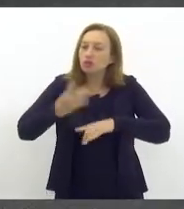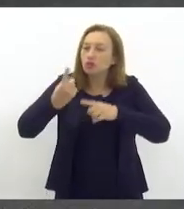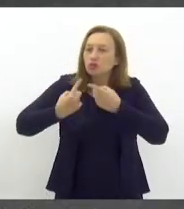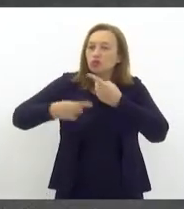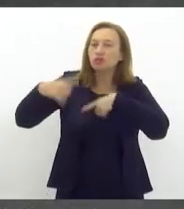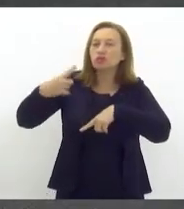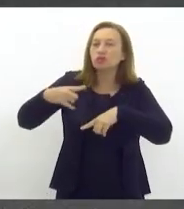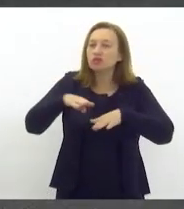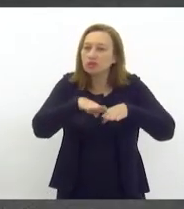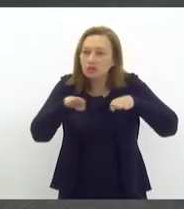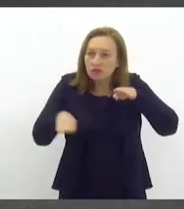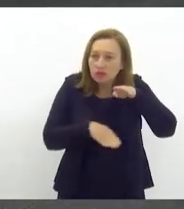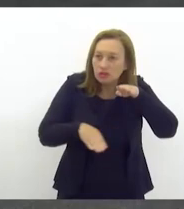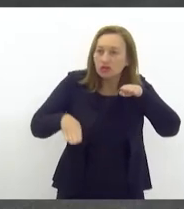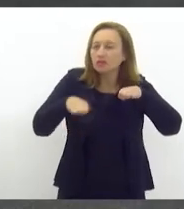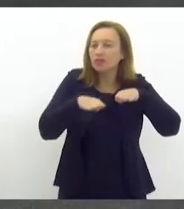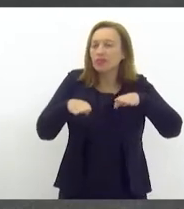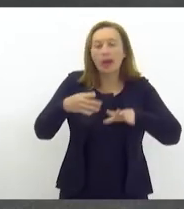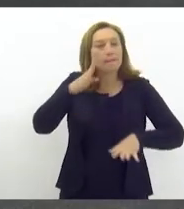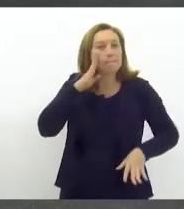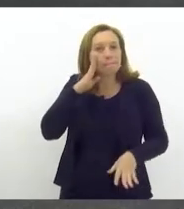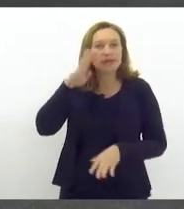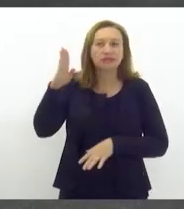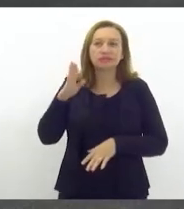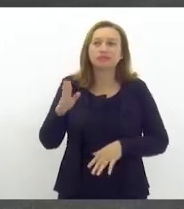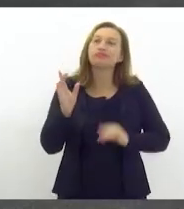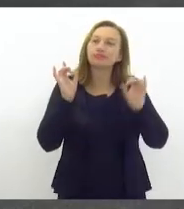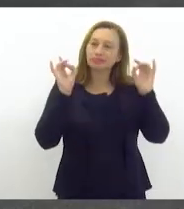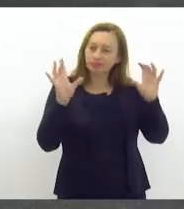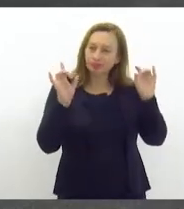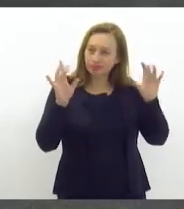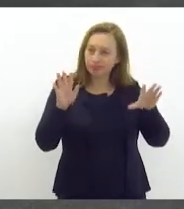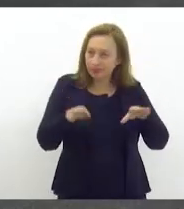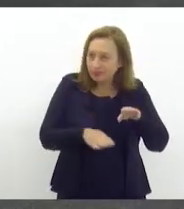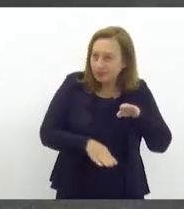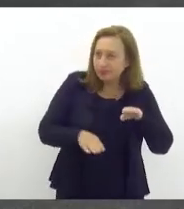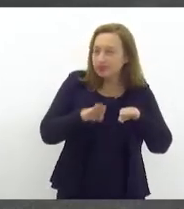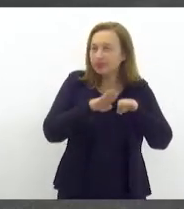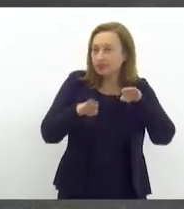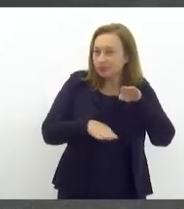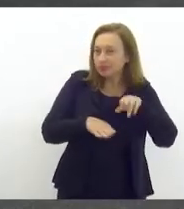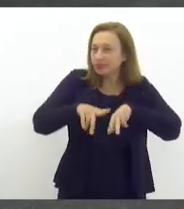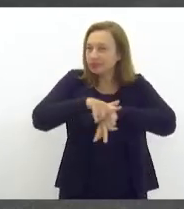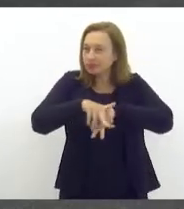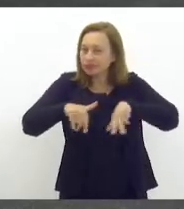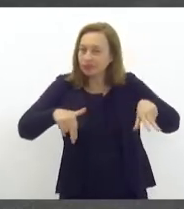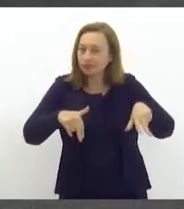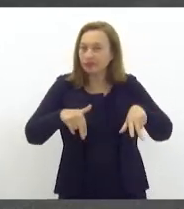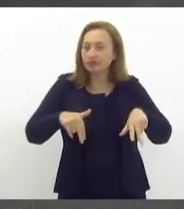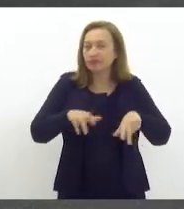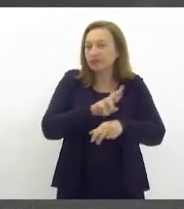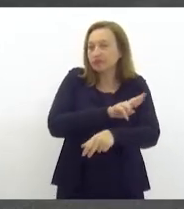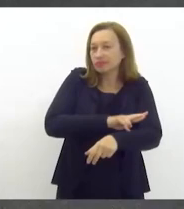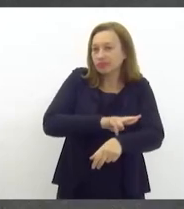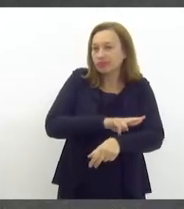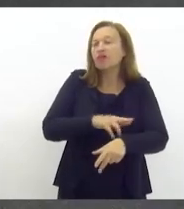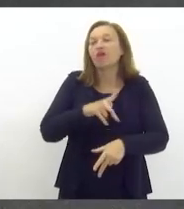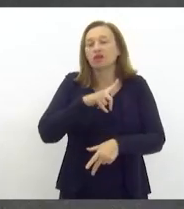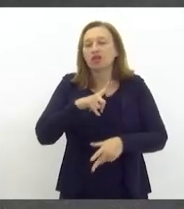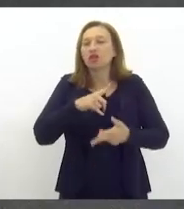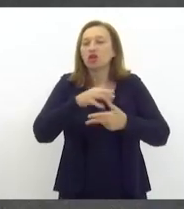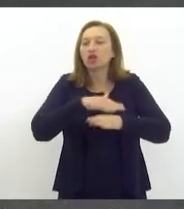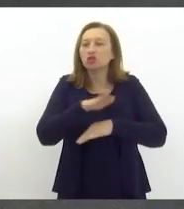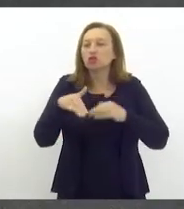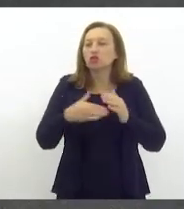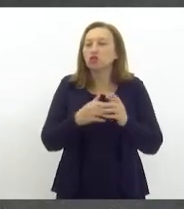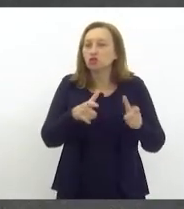das desigualdades, é fundamental, em especial as desigualdades de gênero e raça que a gente tem em todos os